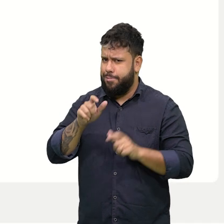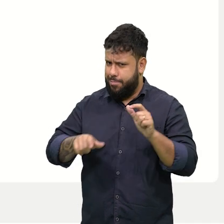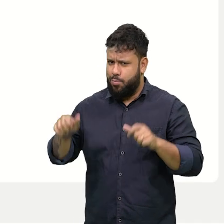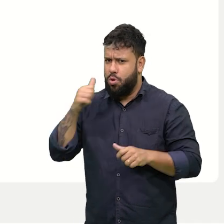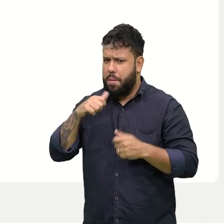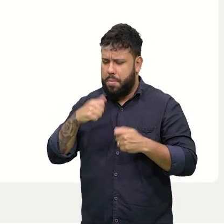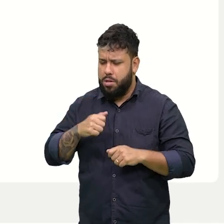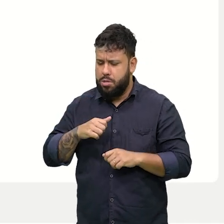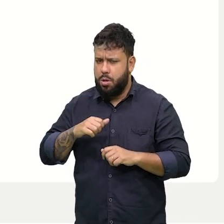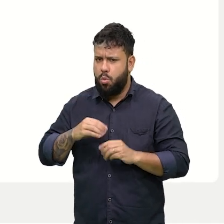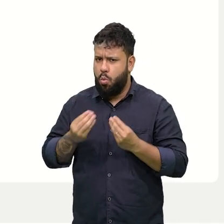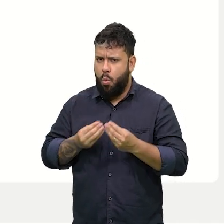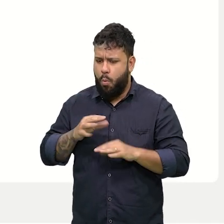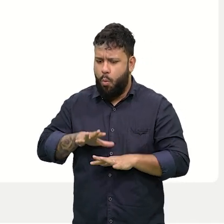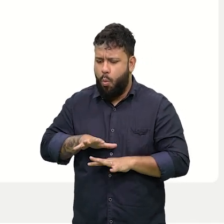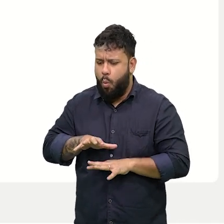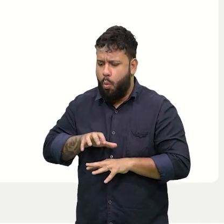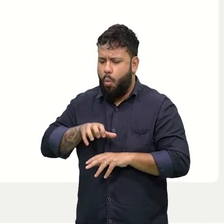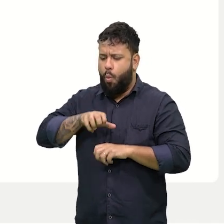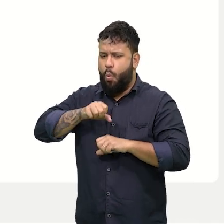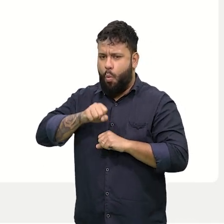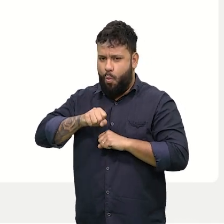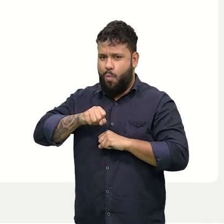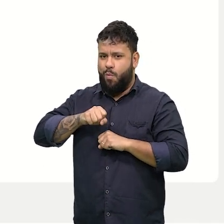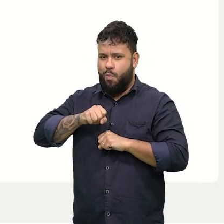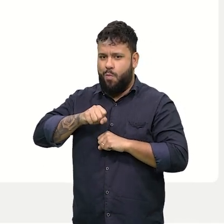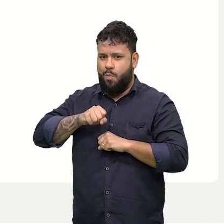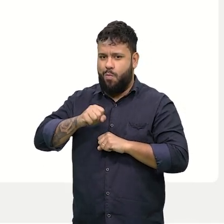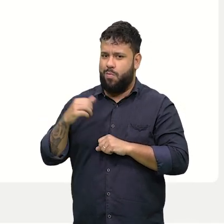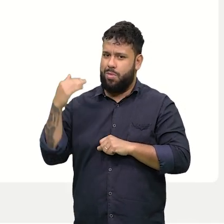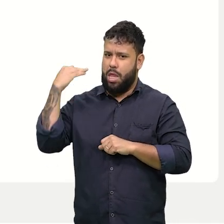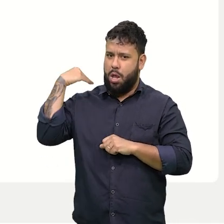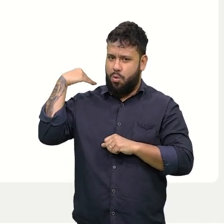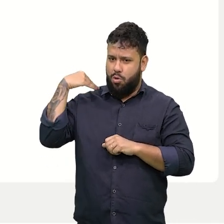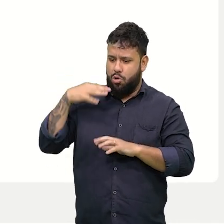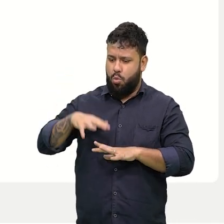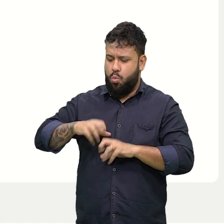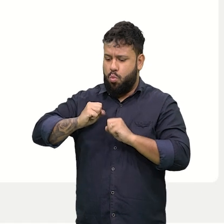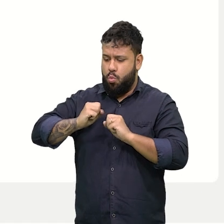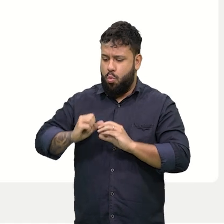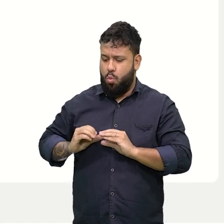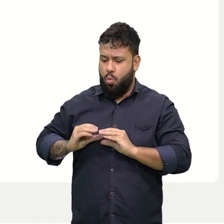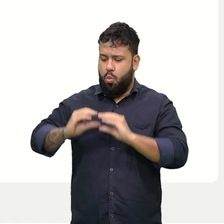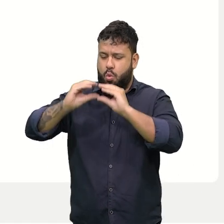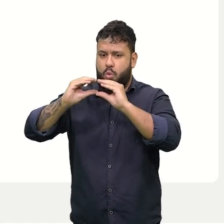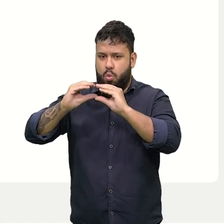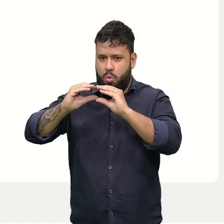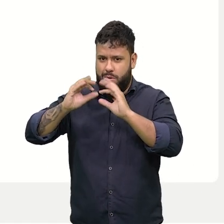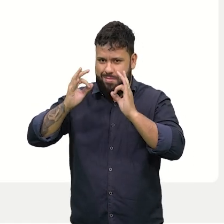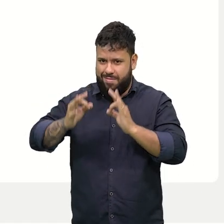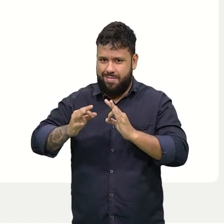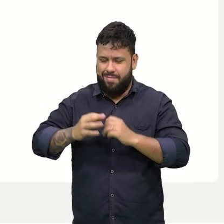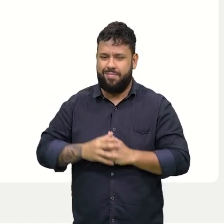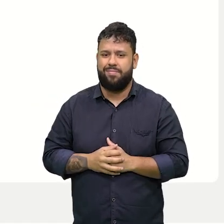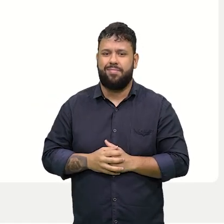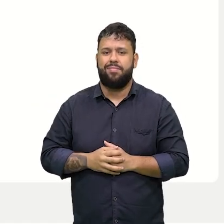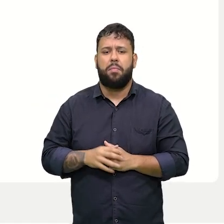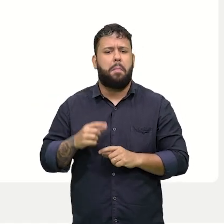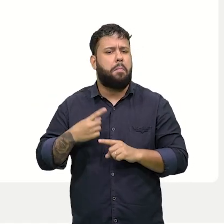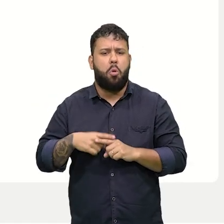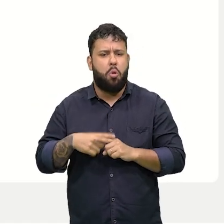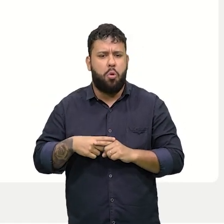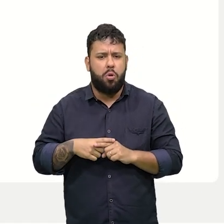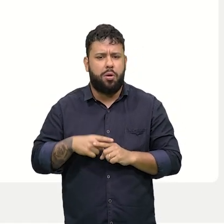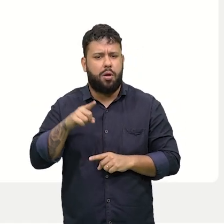devem contrair os músculos intercostais. Contrair o músculo intercostal, eu imagino aqui,